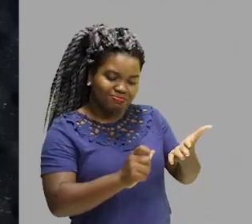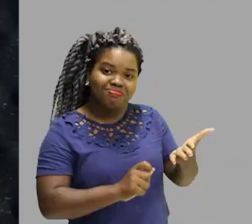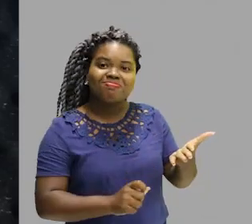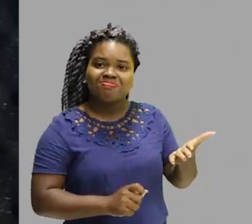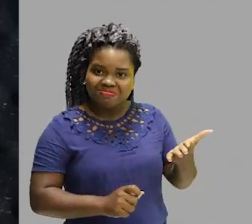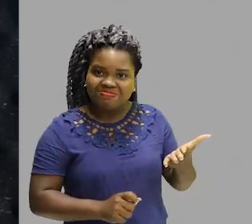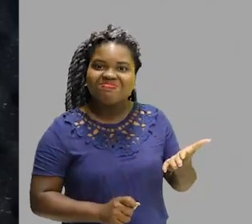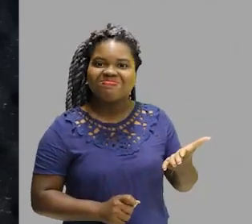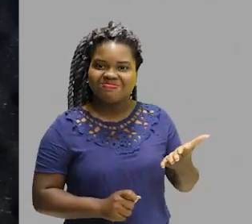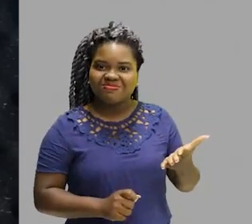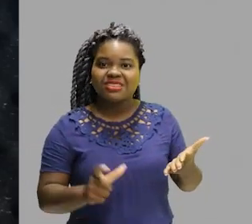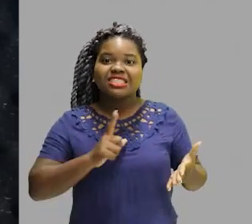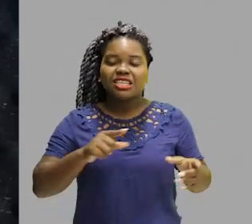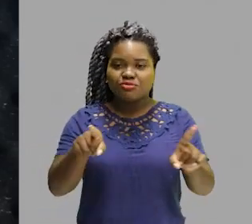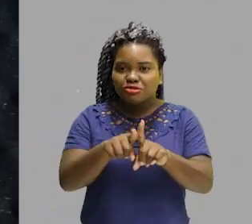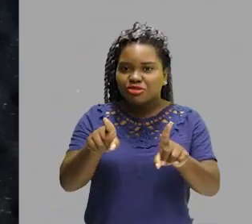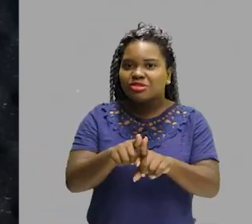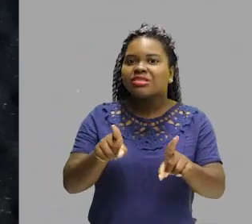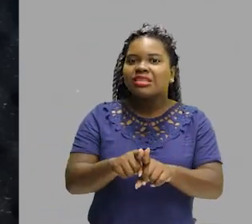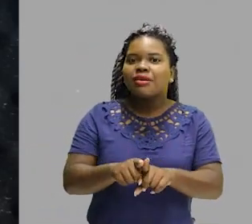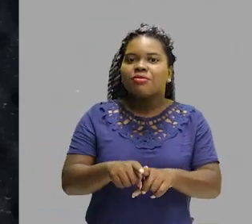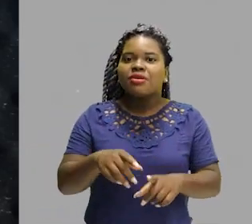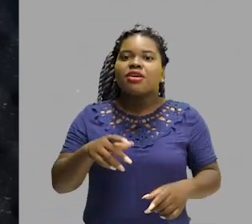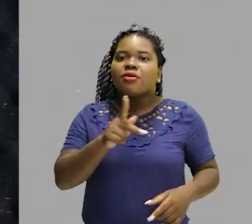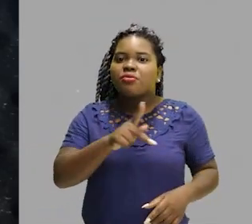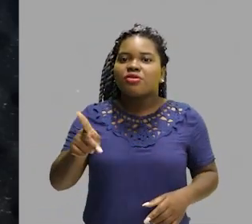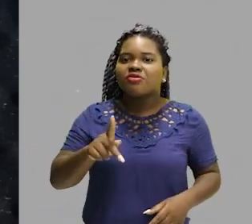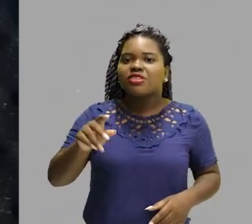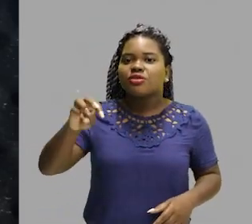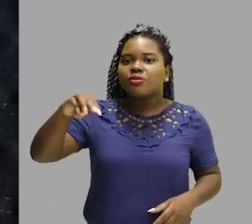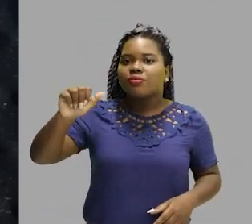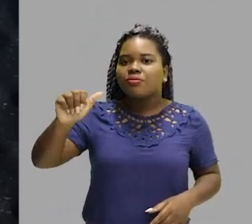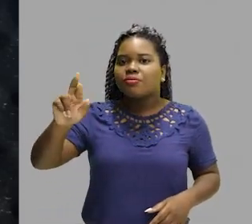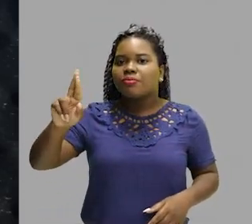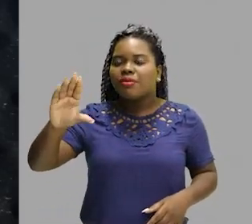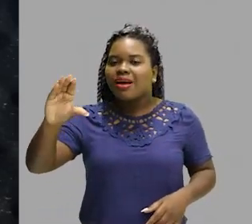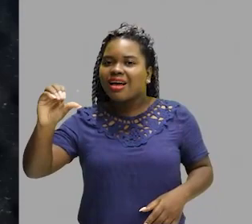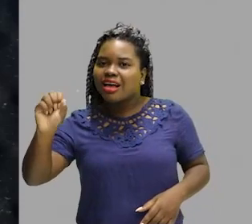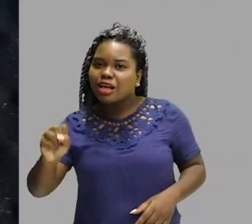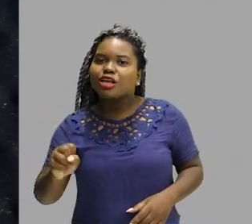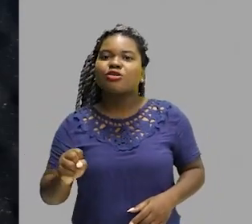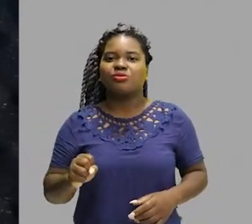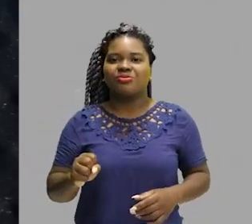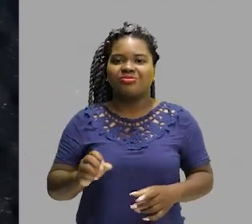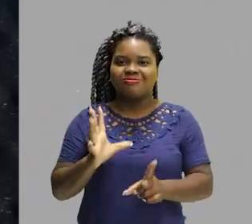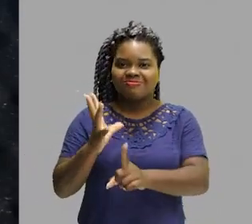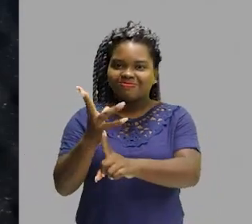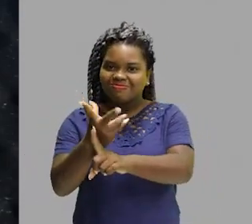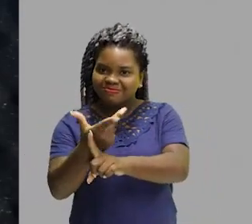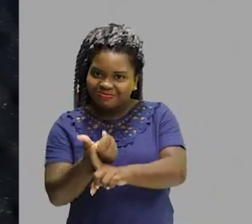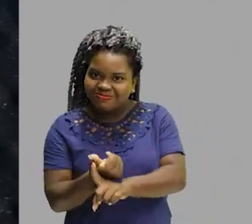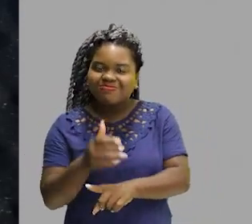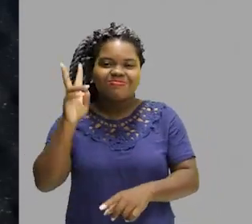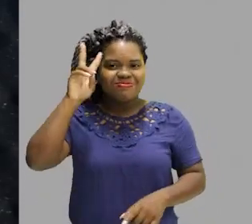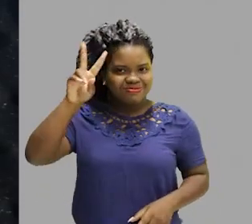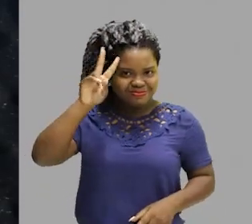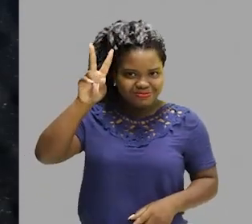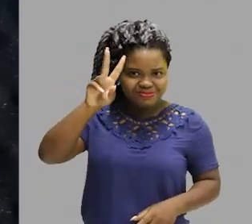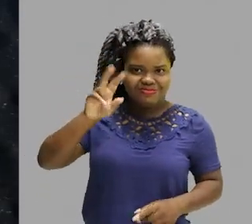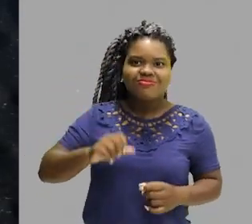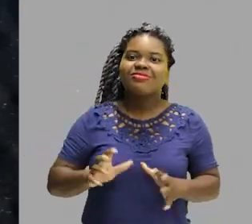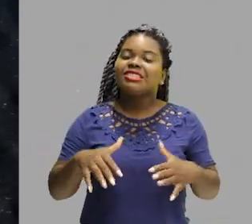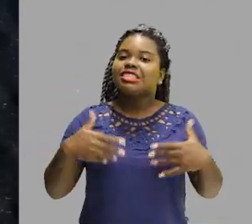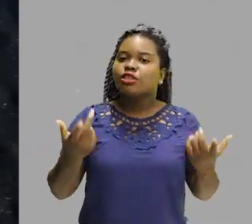professor Marcos Dominici, aulas de arte. Né? E a gente está vendo também arte literária. O artífice, que